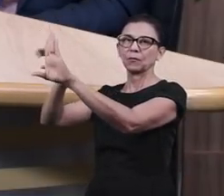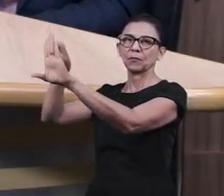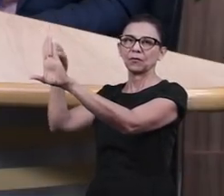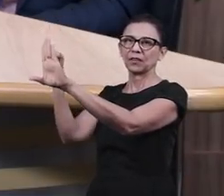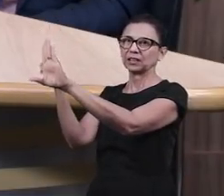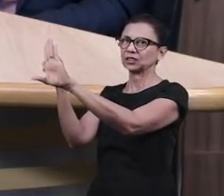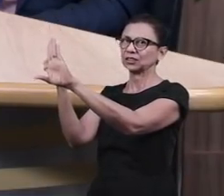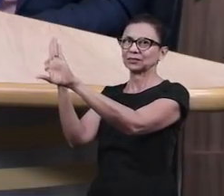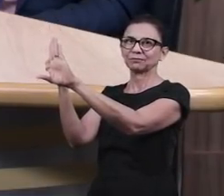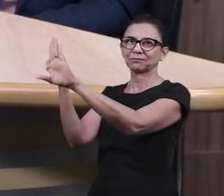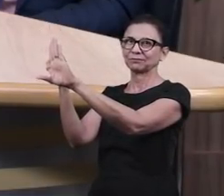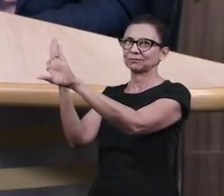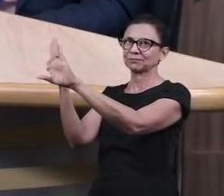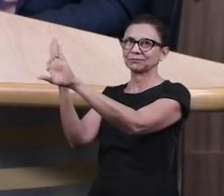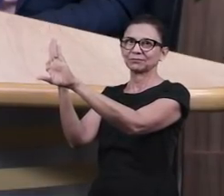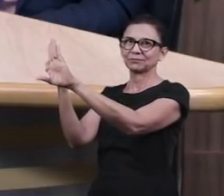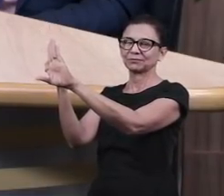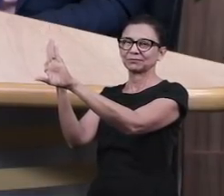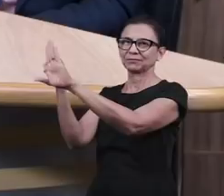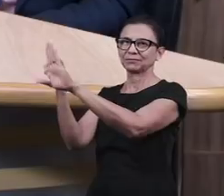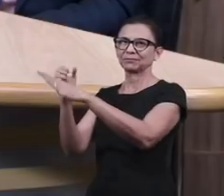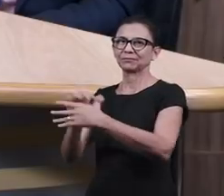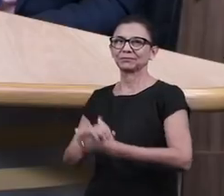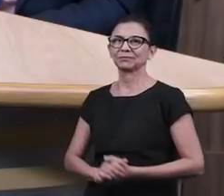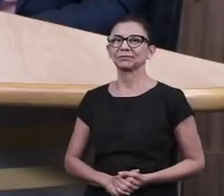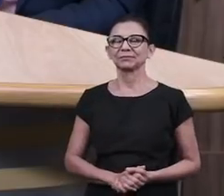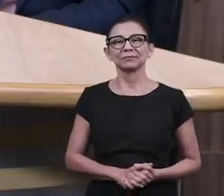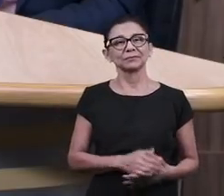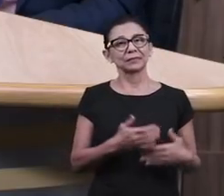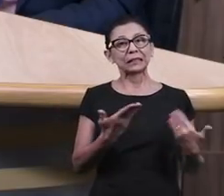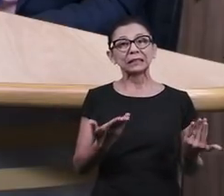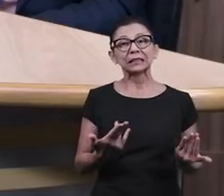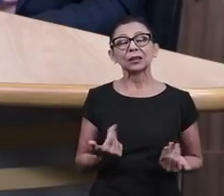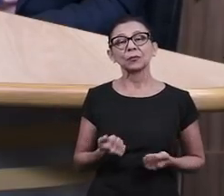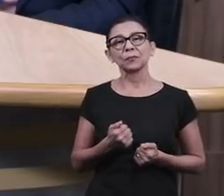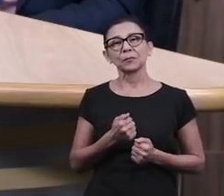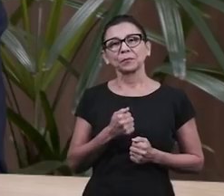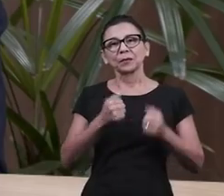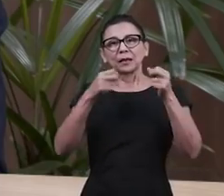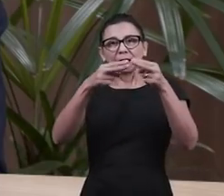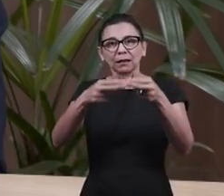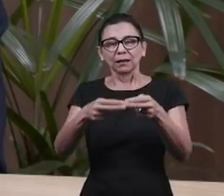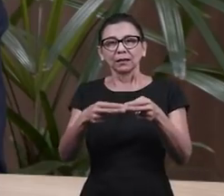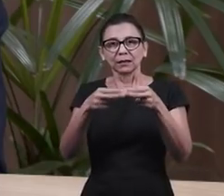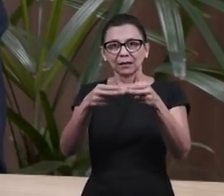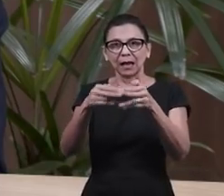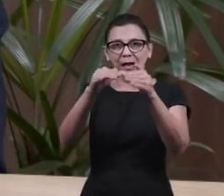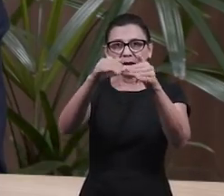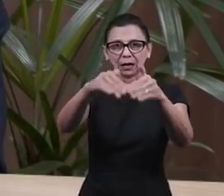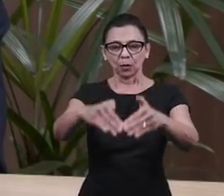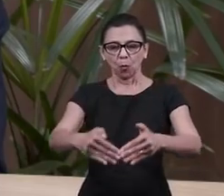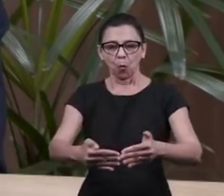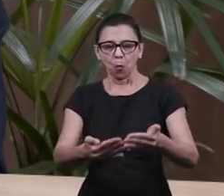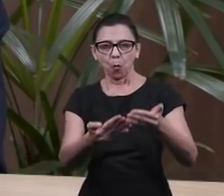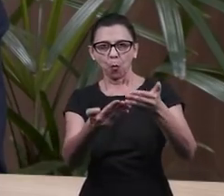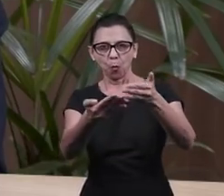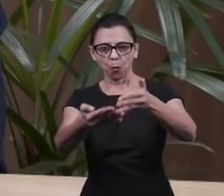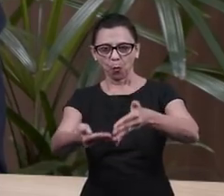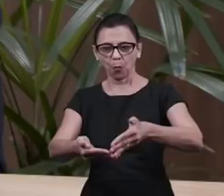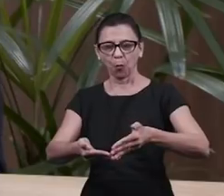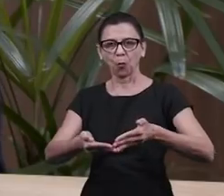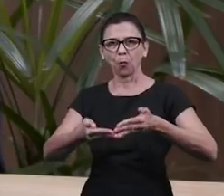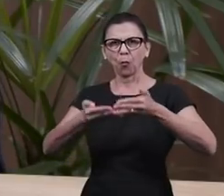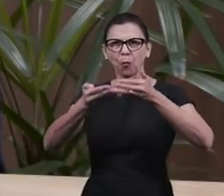depois. Quem foi salvo depois na arca? Tem uma pergunta que o anjo faz a Ló, que,